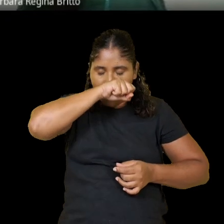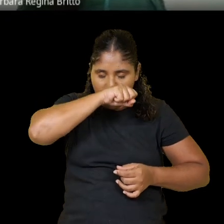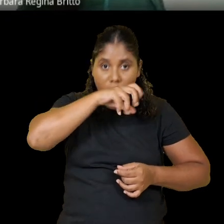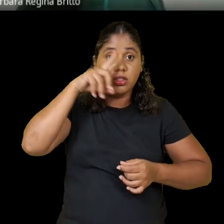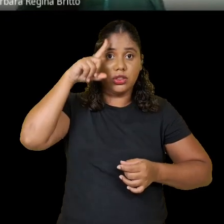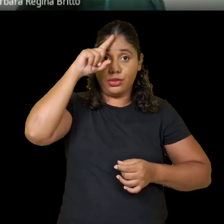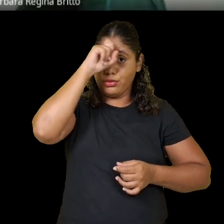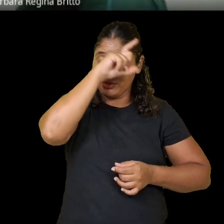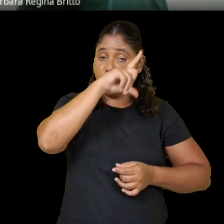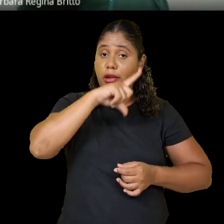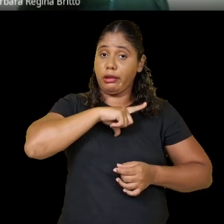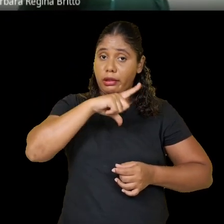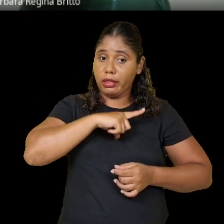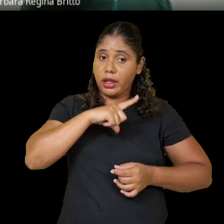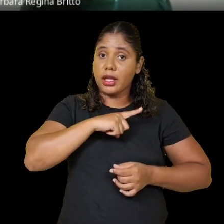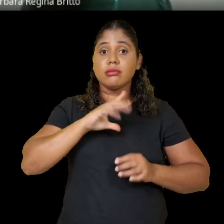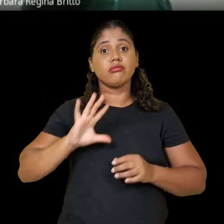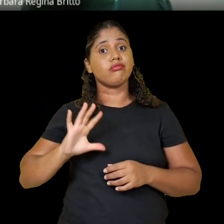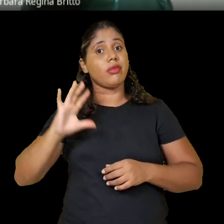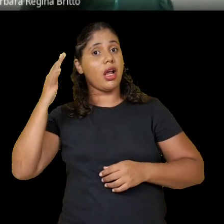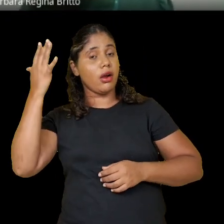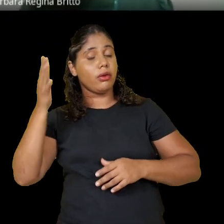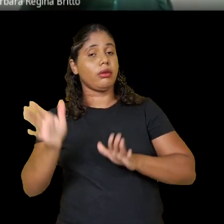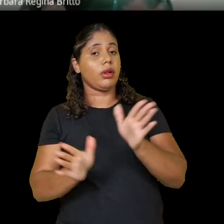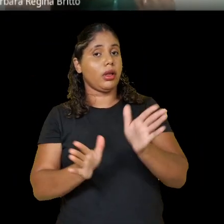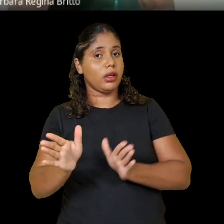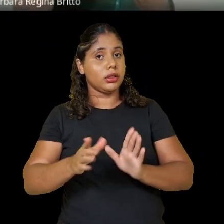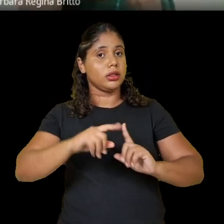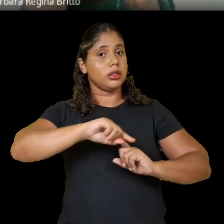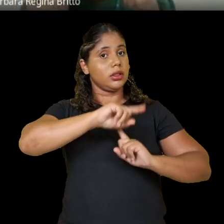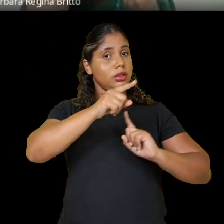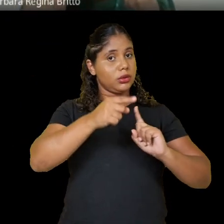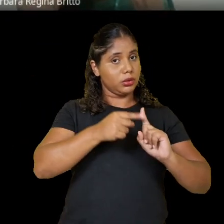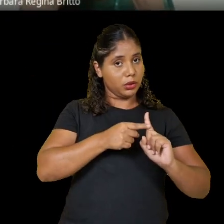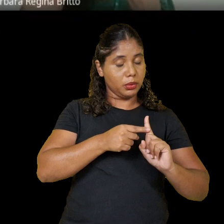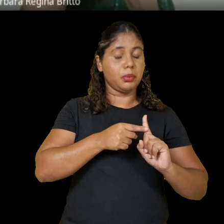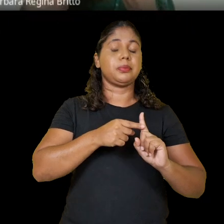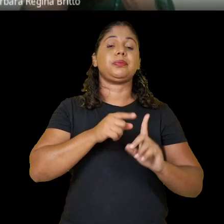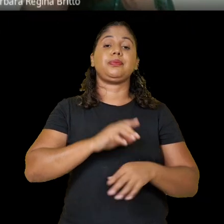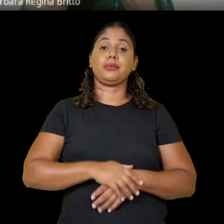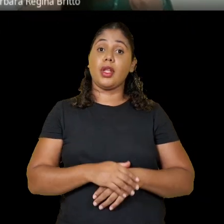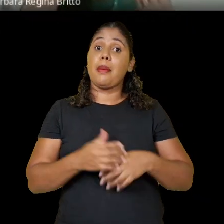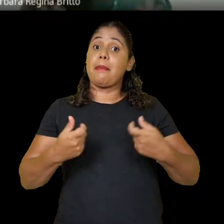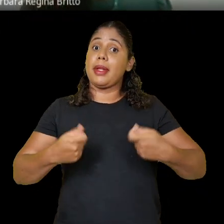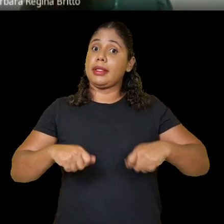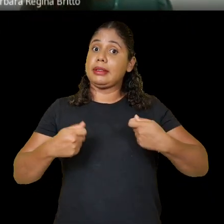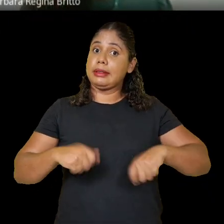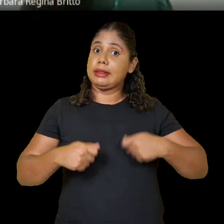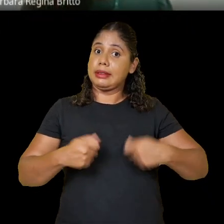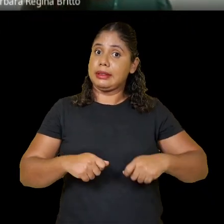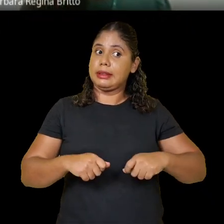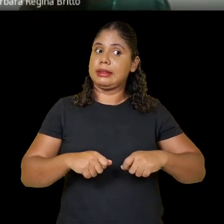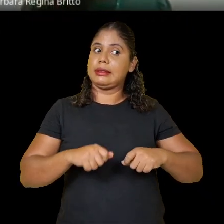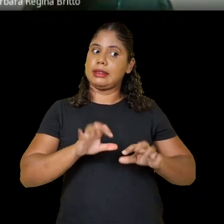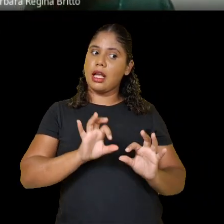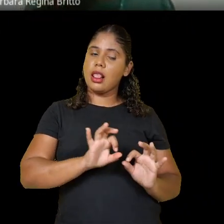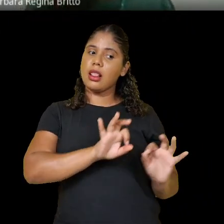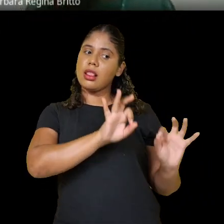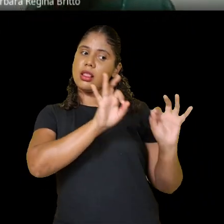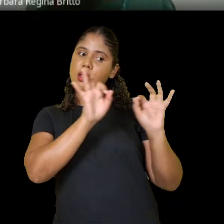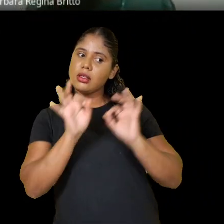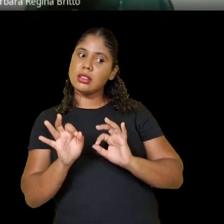é esperado. Claro que tudo tem que ser esperado, escutado também, acolhido e percebido se